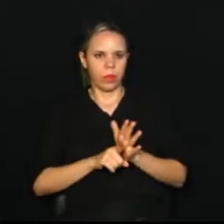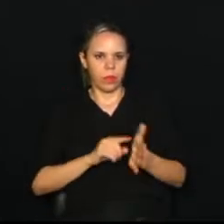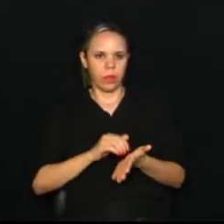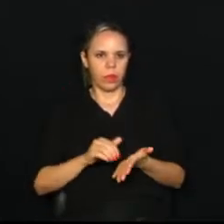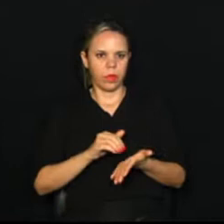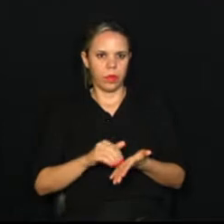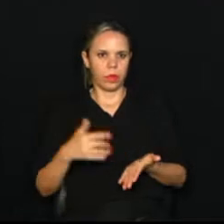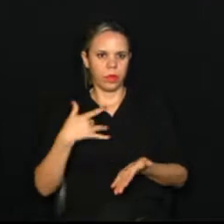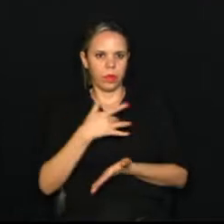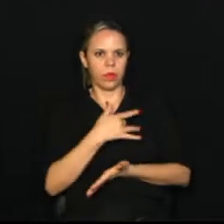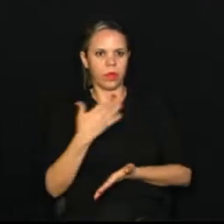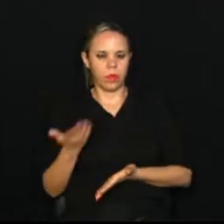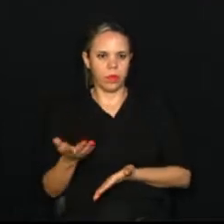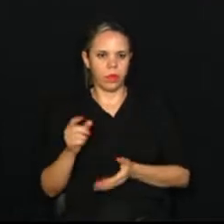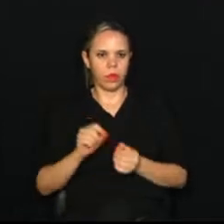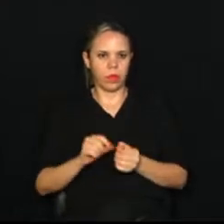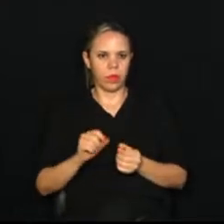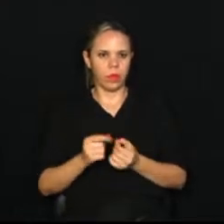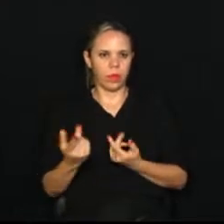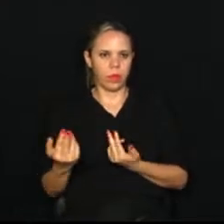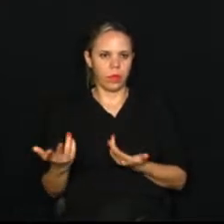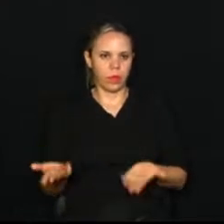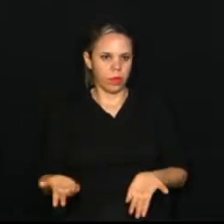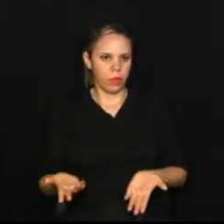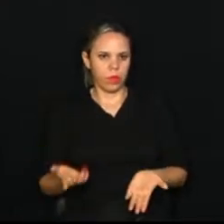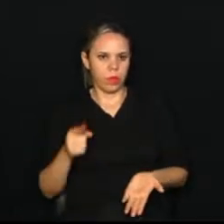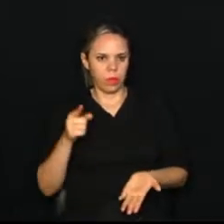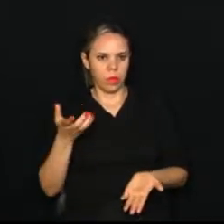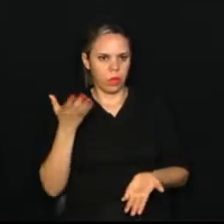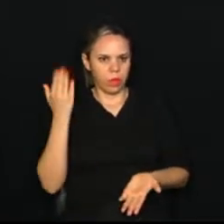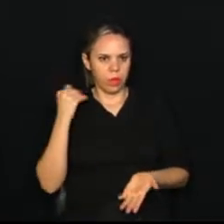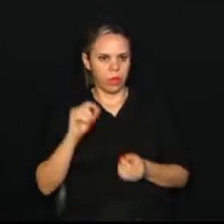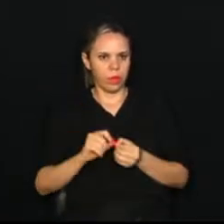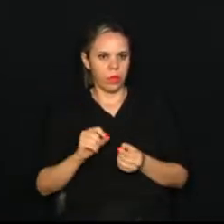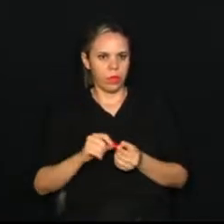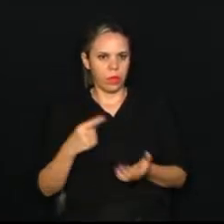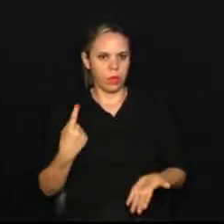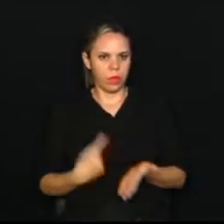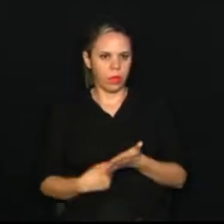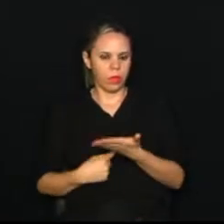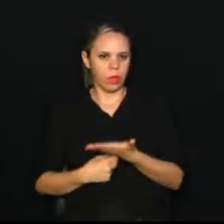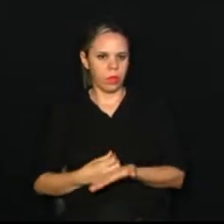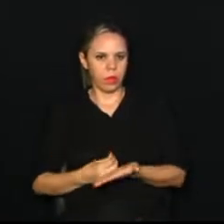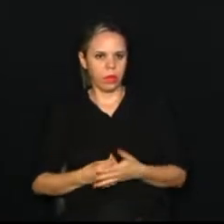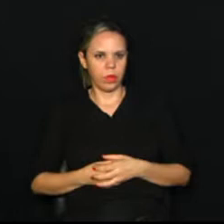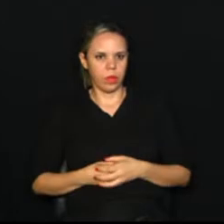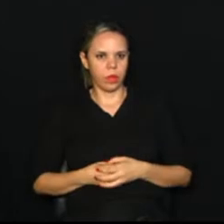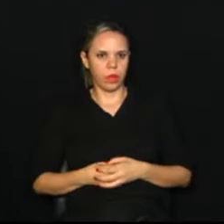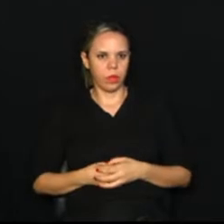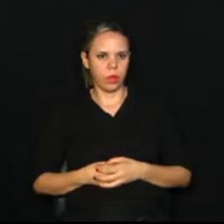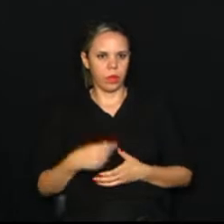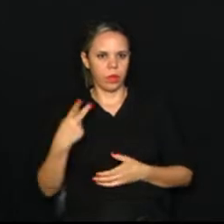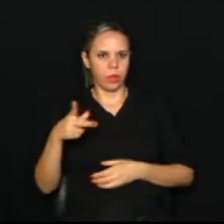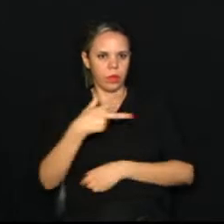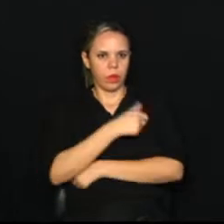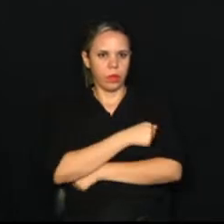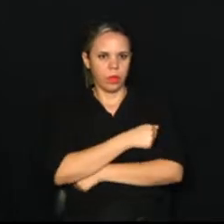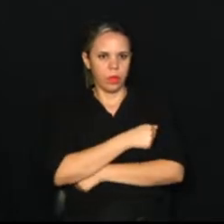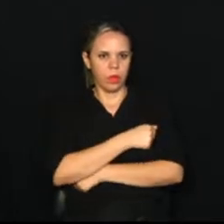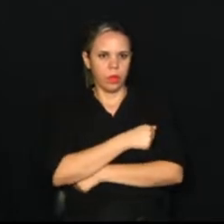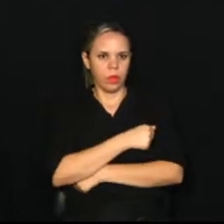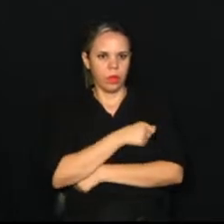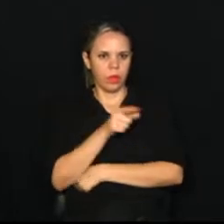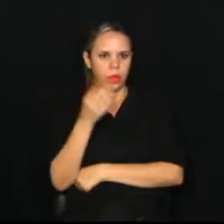da Saúde, você faz a mesma coisa. Se você quiser fazer o agendamento da sua vacinação,